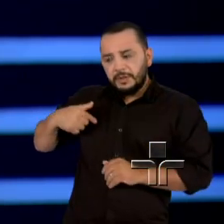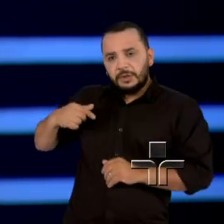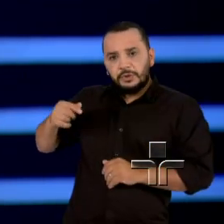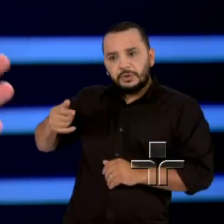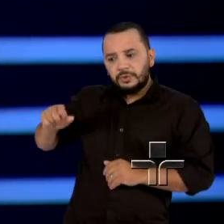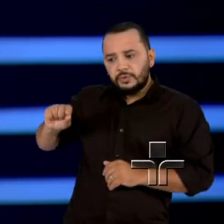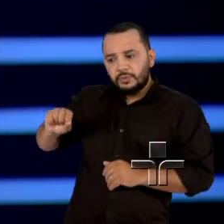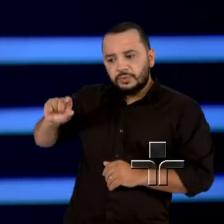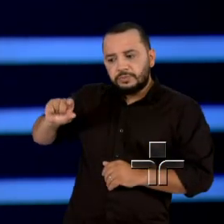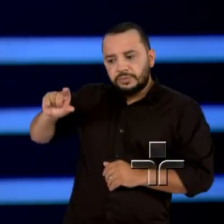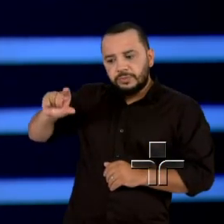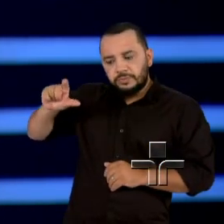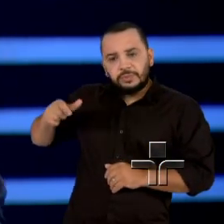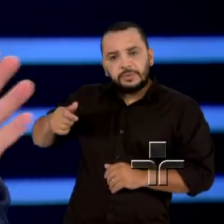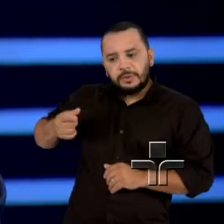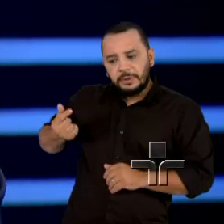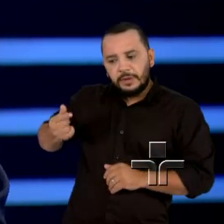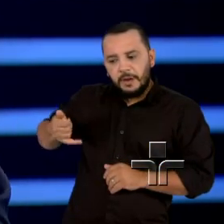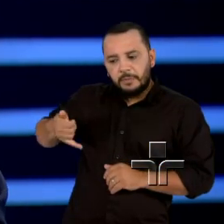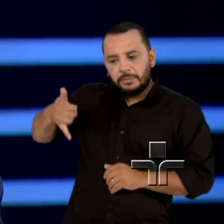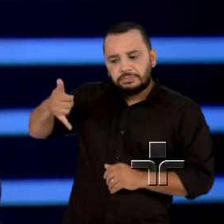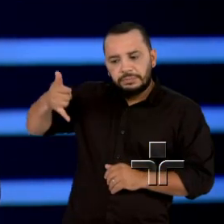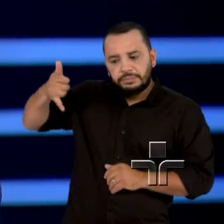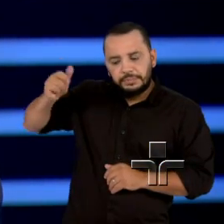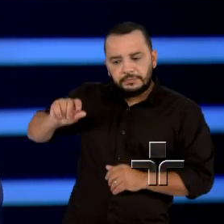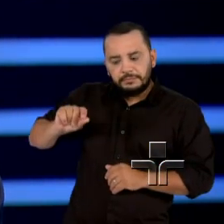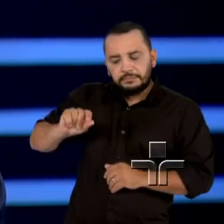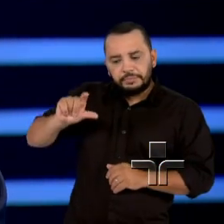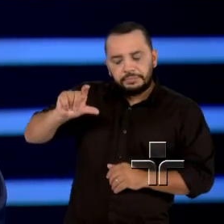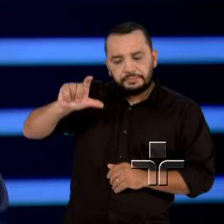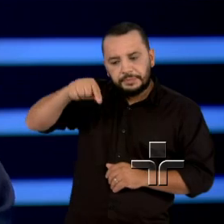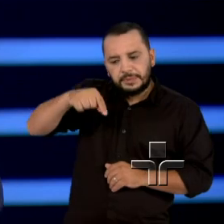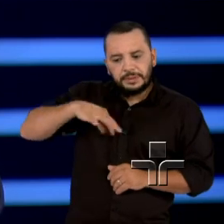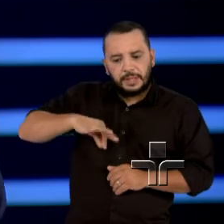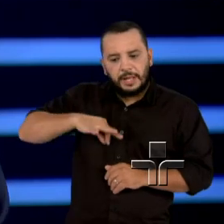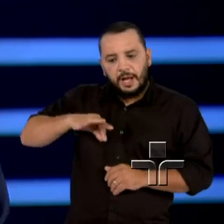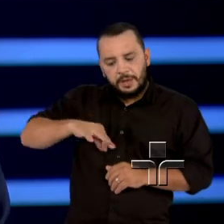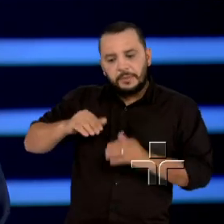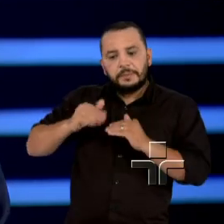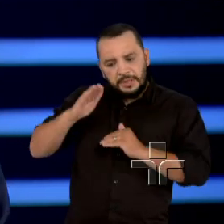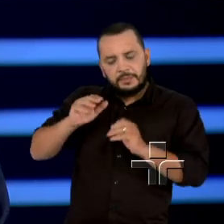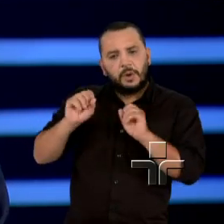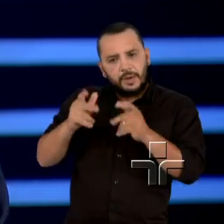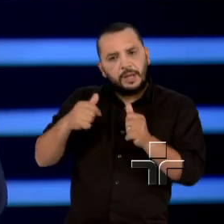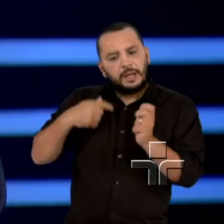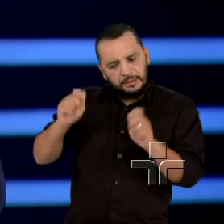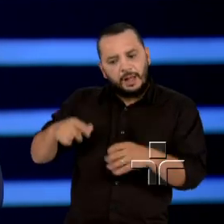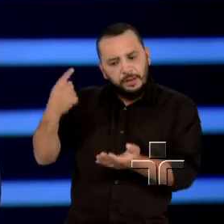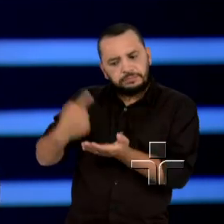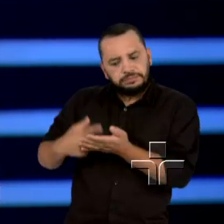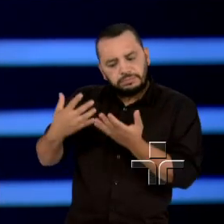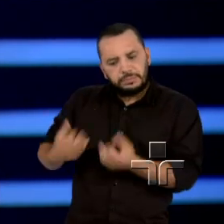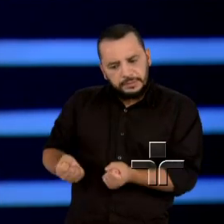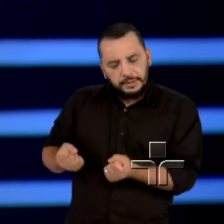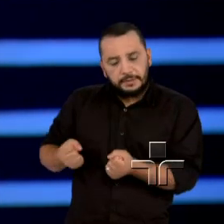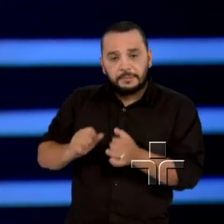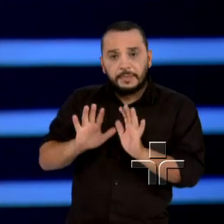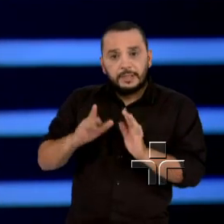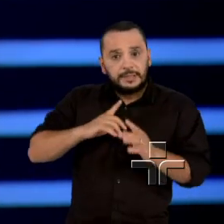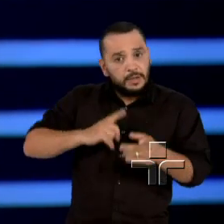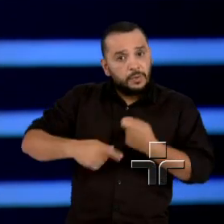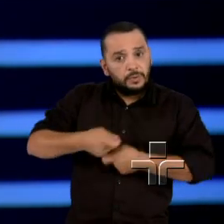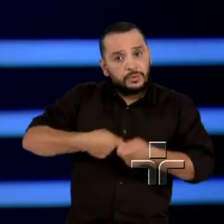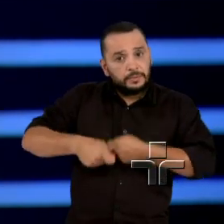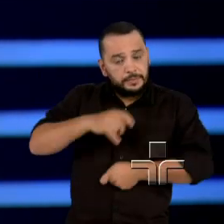um compromisso razoável que é possível assumir. Agora, eu diria de novo que eu não sei se a economia brasileira tem